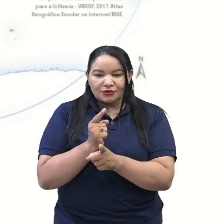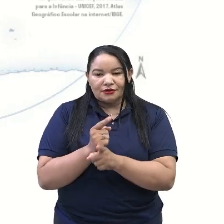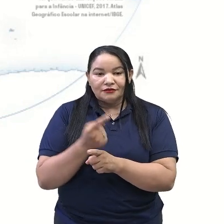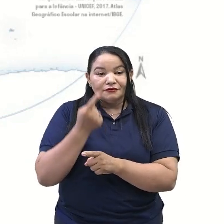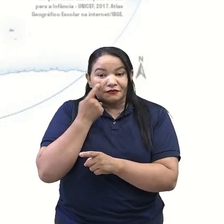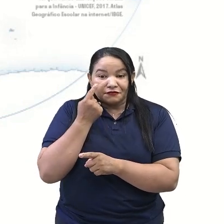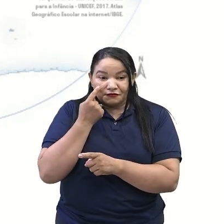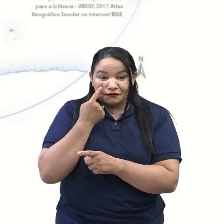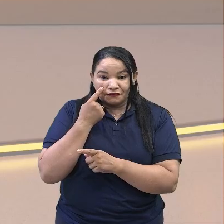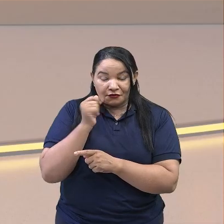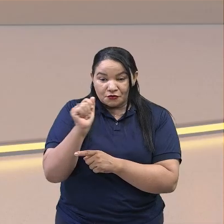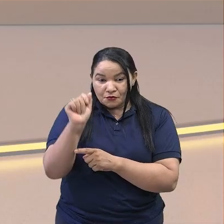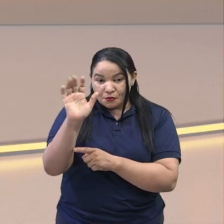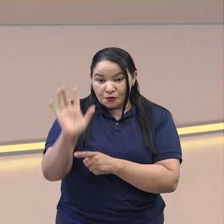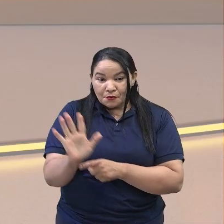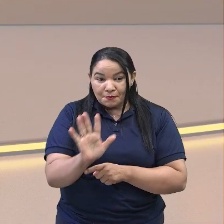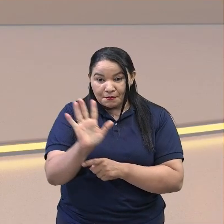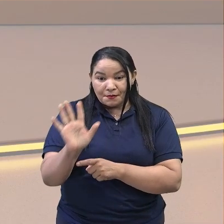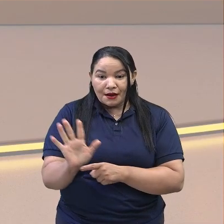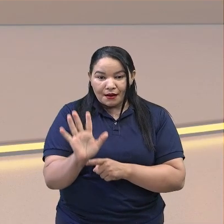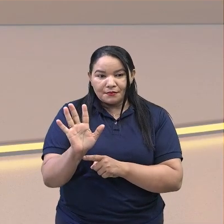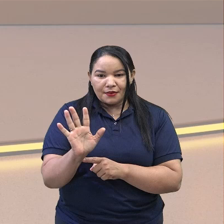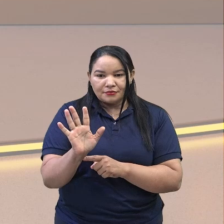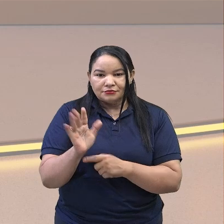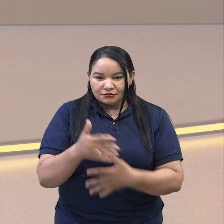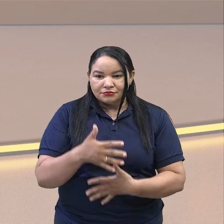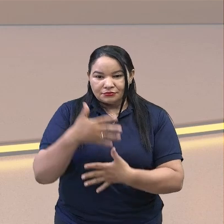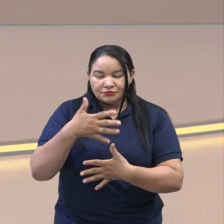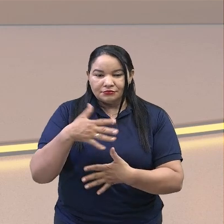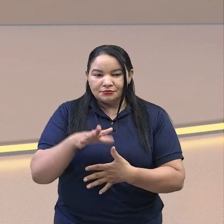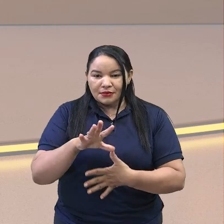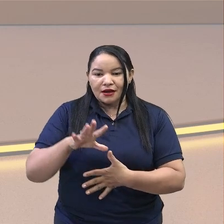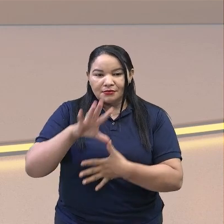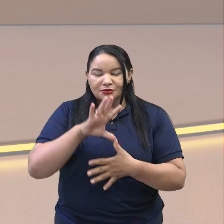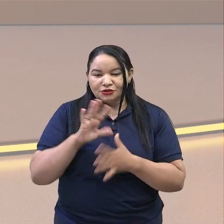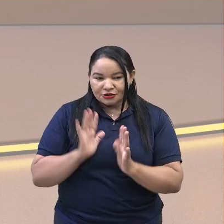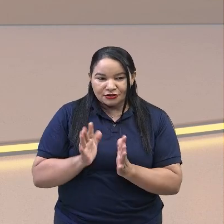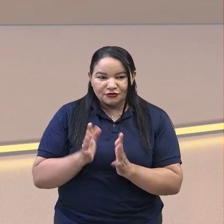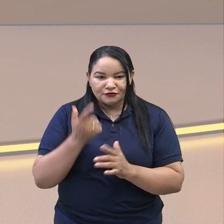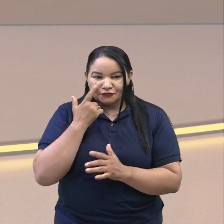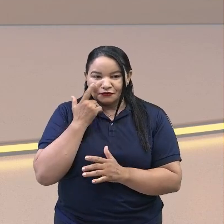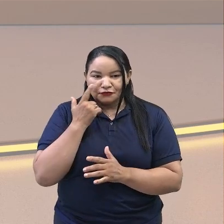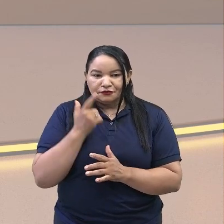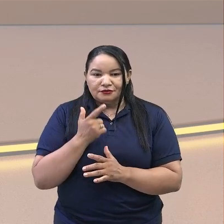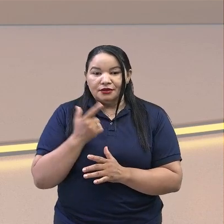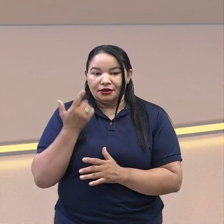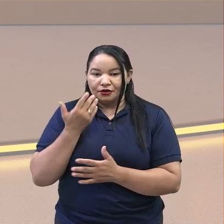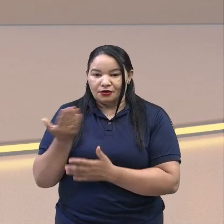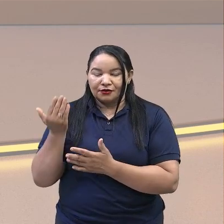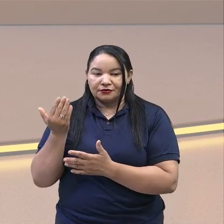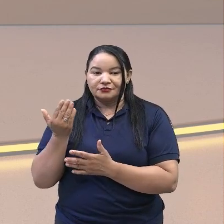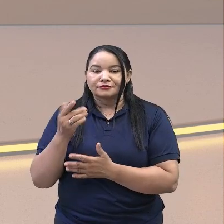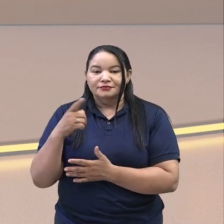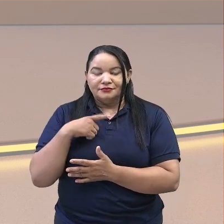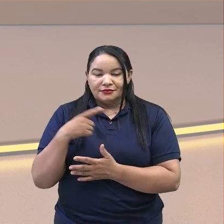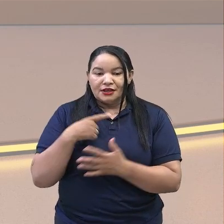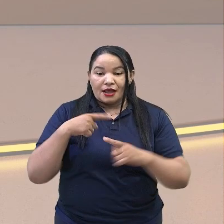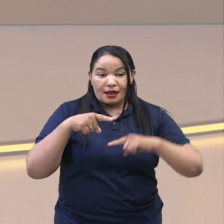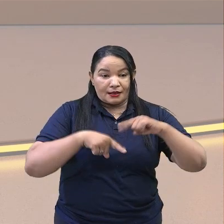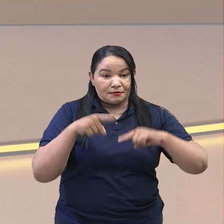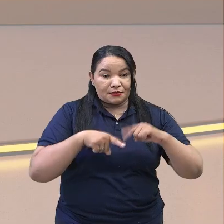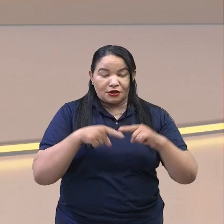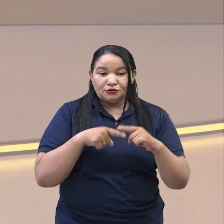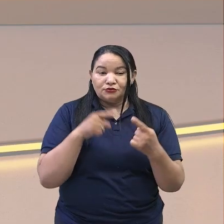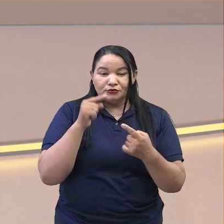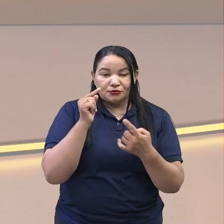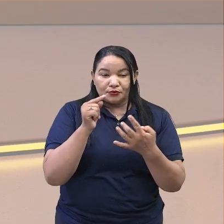viram? Ele está aqui destacado aqui comigo, olha. Então, a gente vai, a partir desse mapa aqui, olha, a gente vai ver todos os elementos, tá?